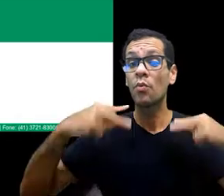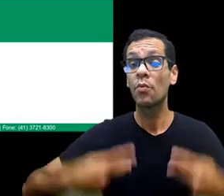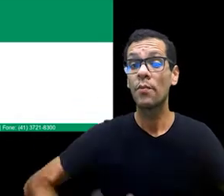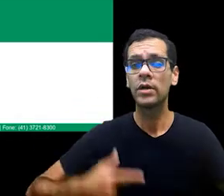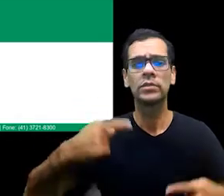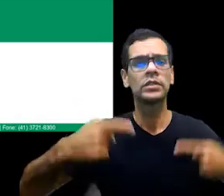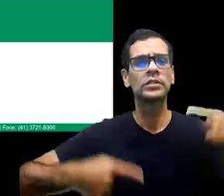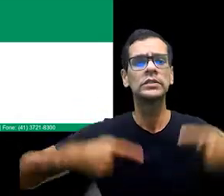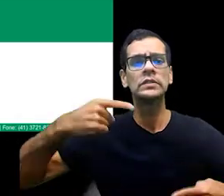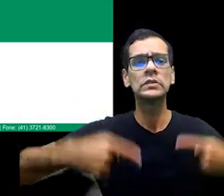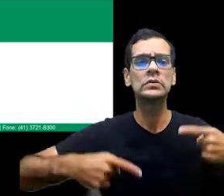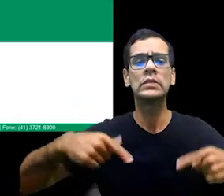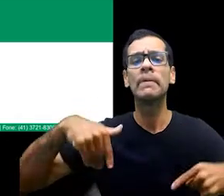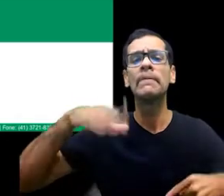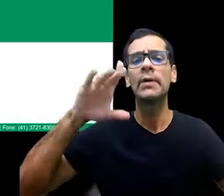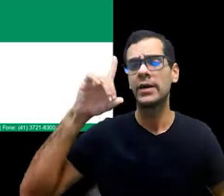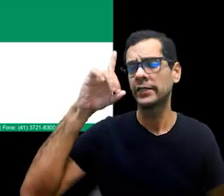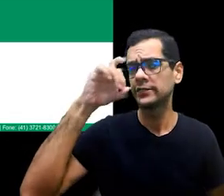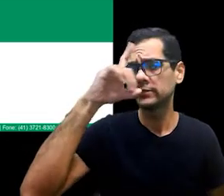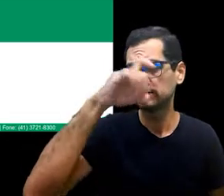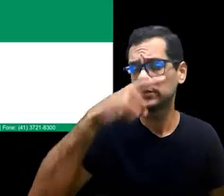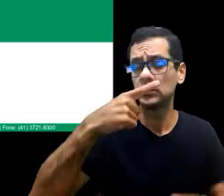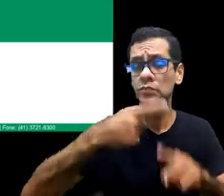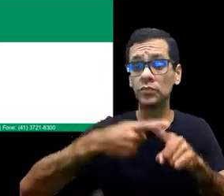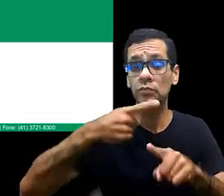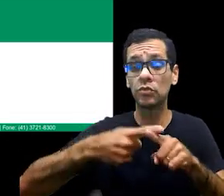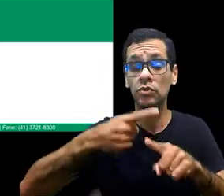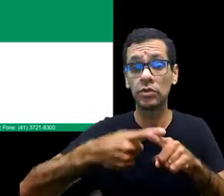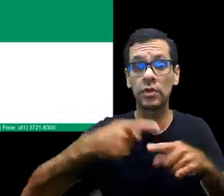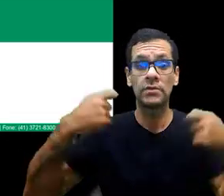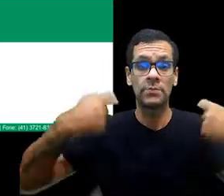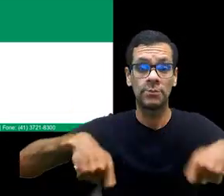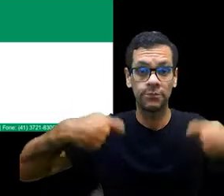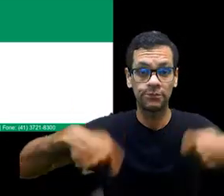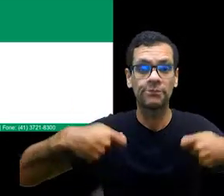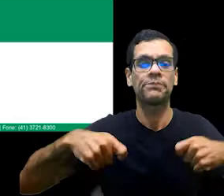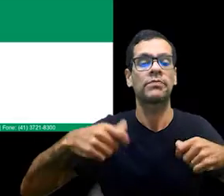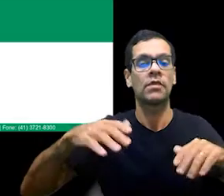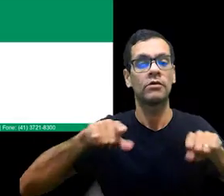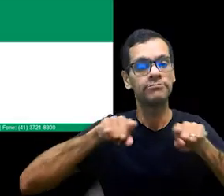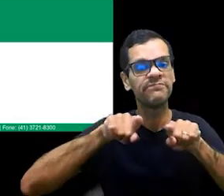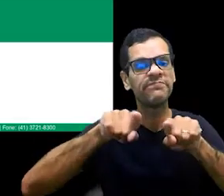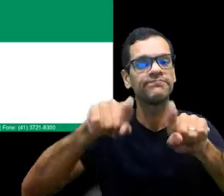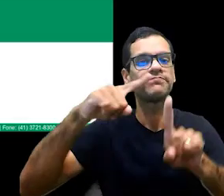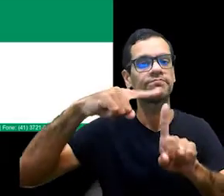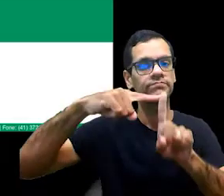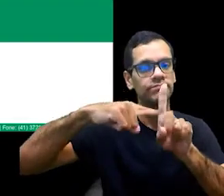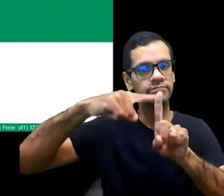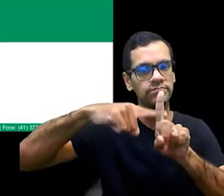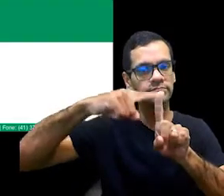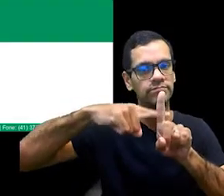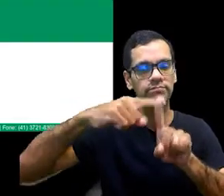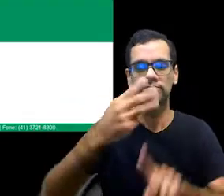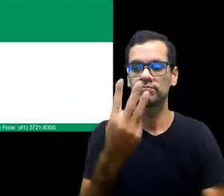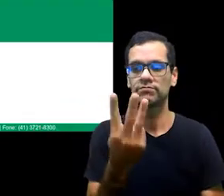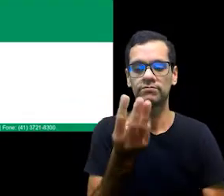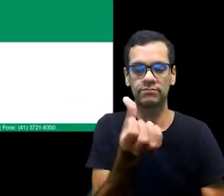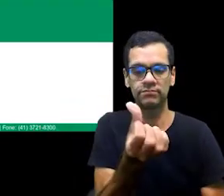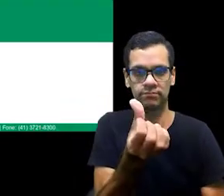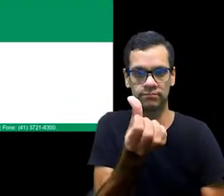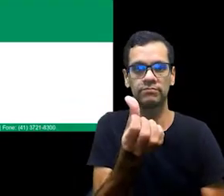implica numa discussão um pouco mais complexa, porque o nosso corpo ele precisa se manter a temperatura de 36